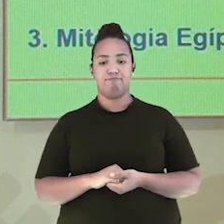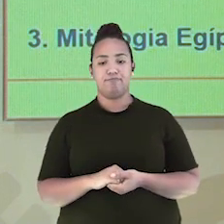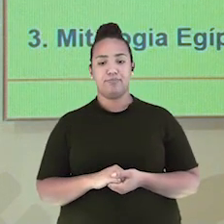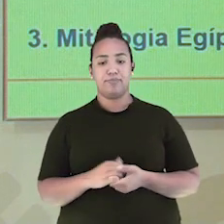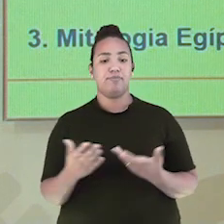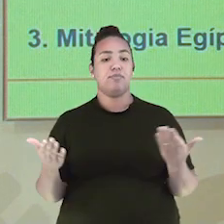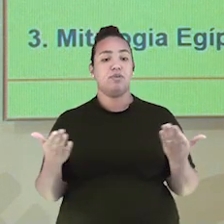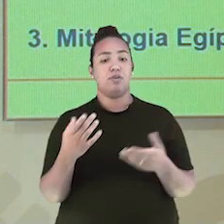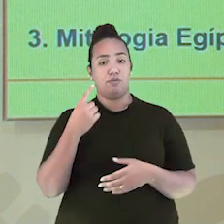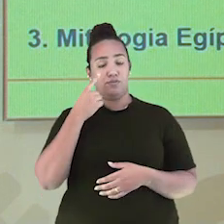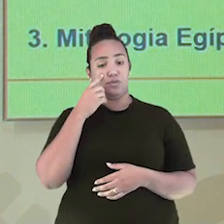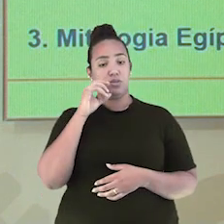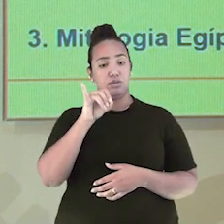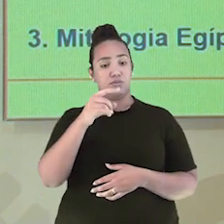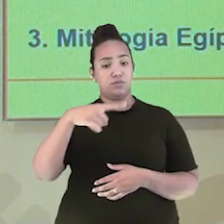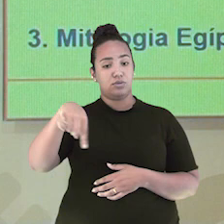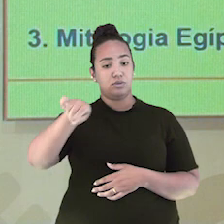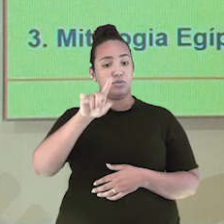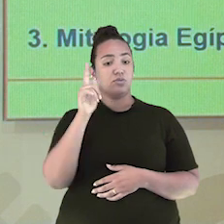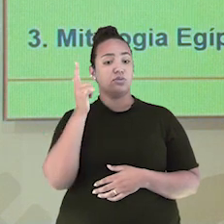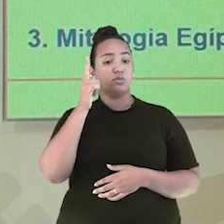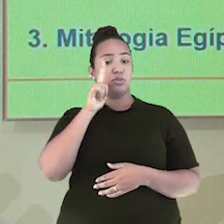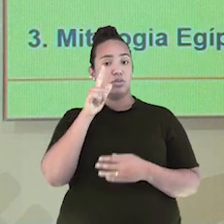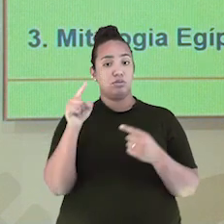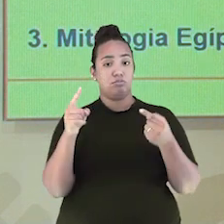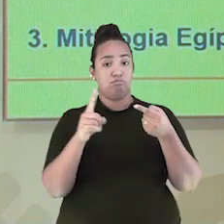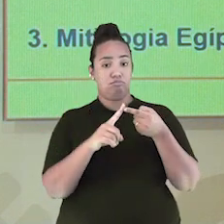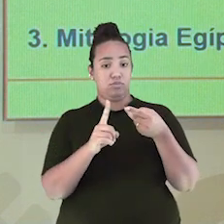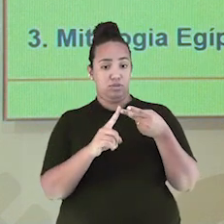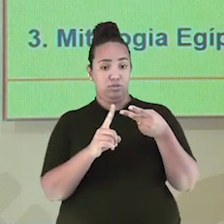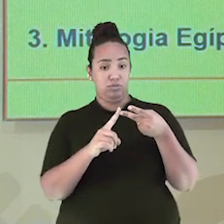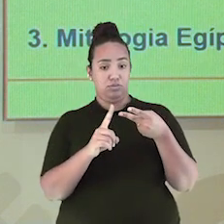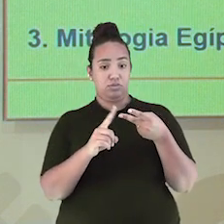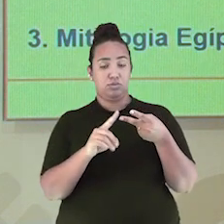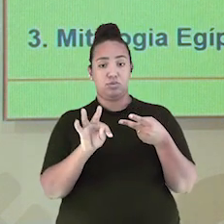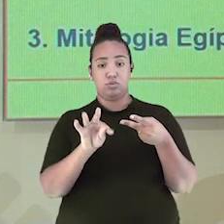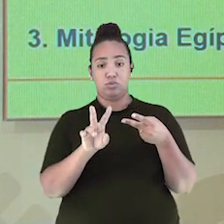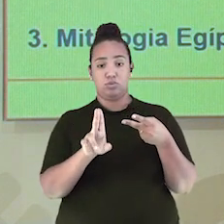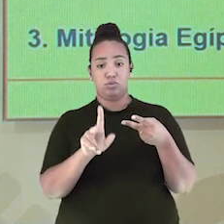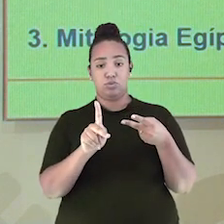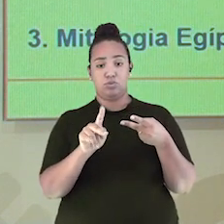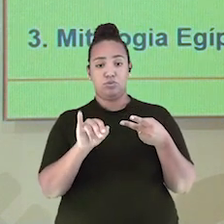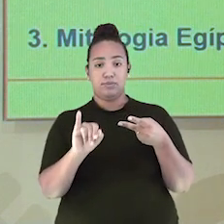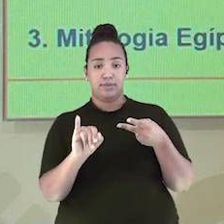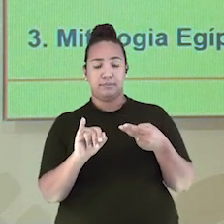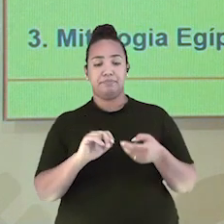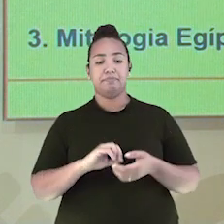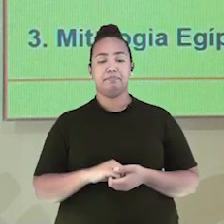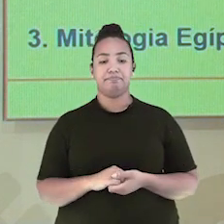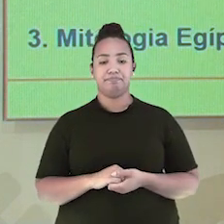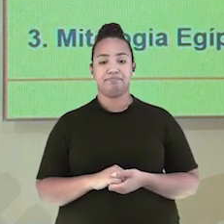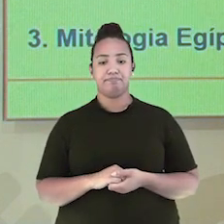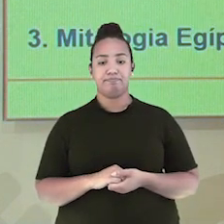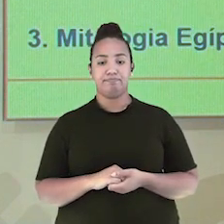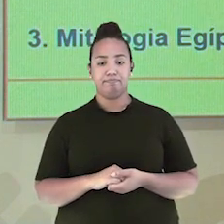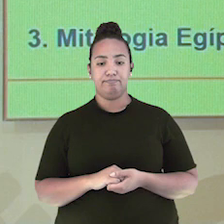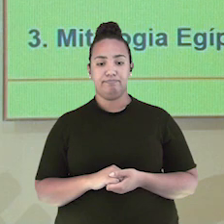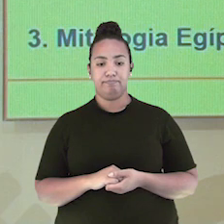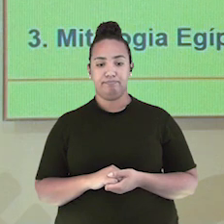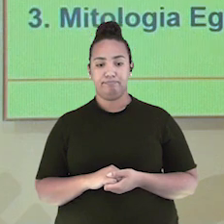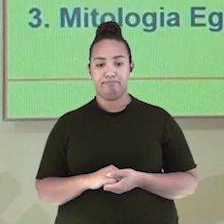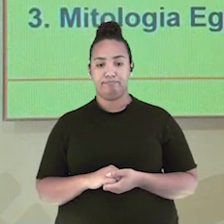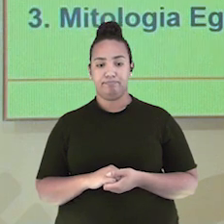Vamos ver se vocês acertaram a próxima, a mitologia tupi, ali no número 2. Na